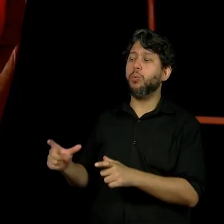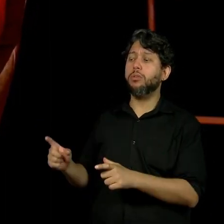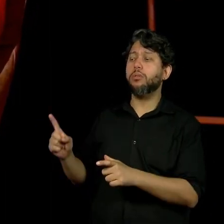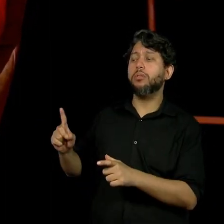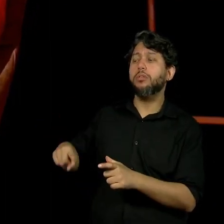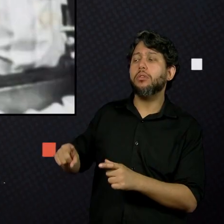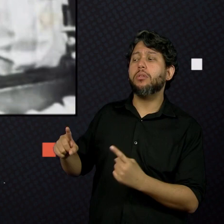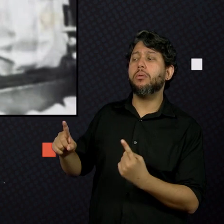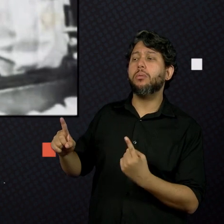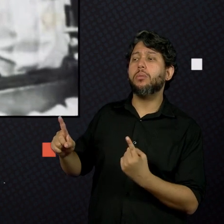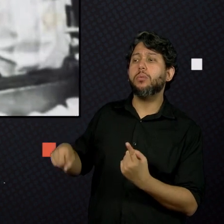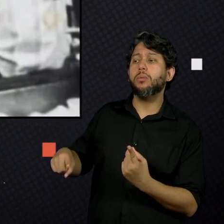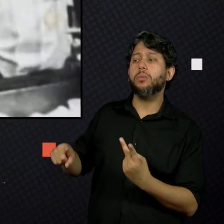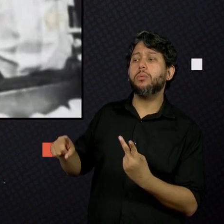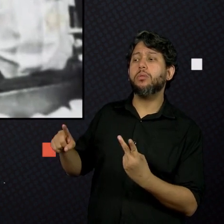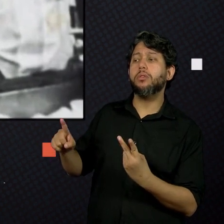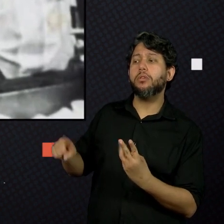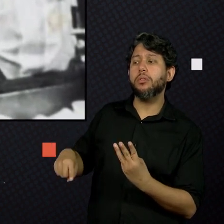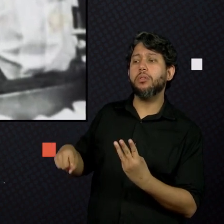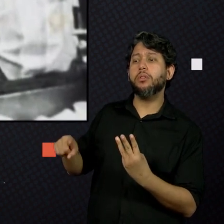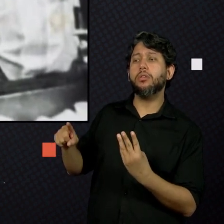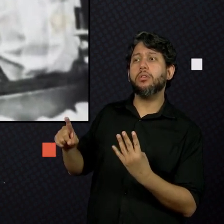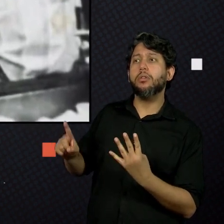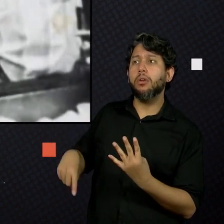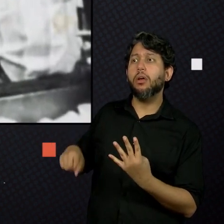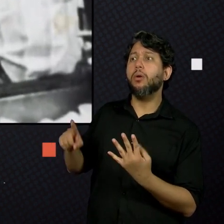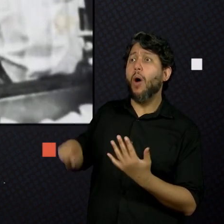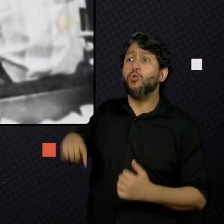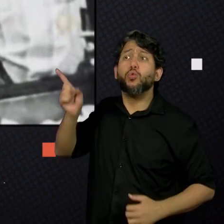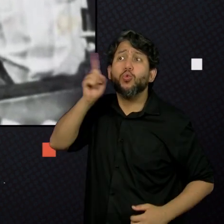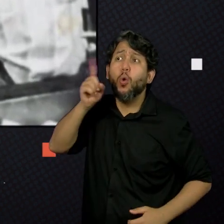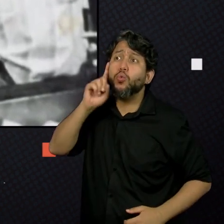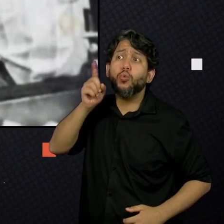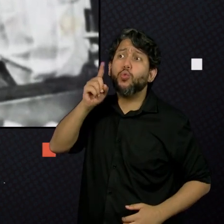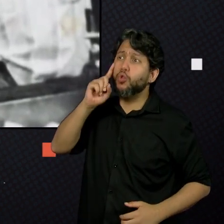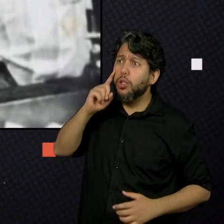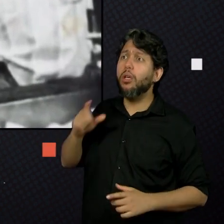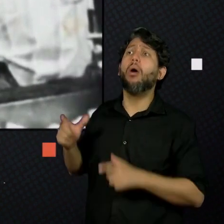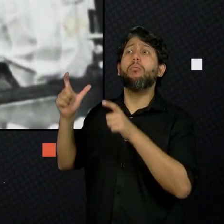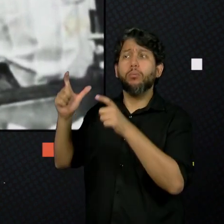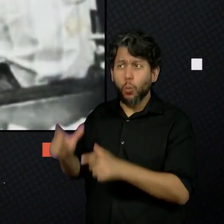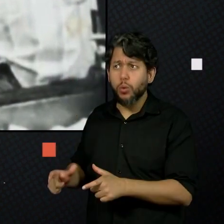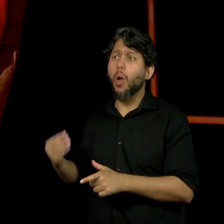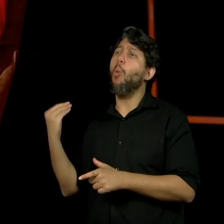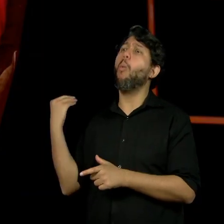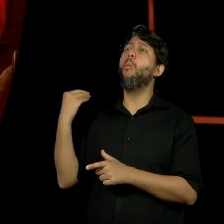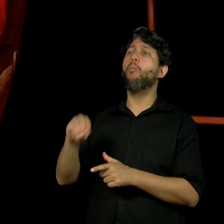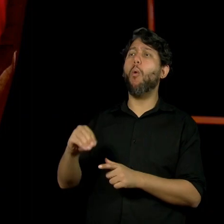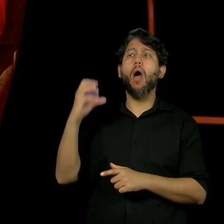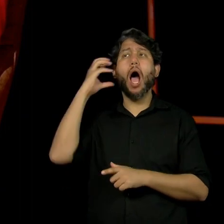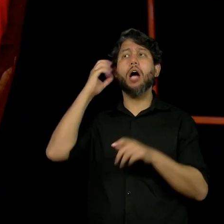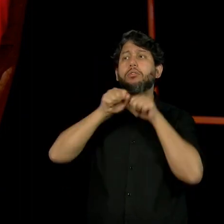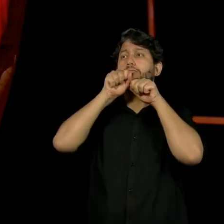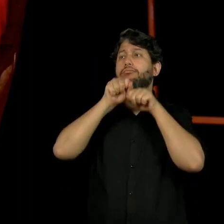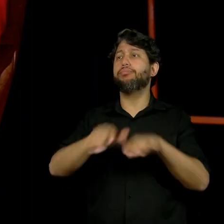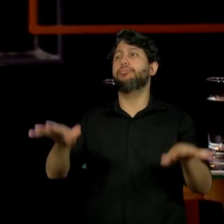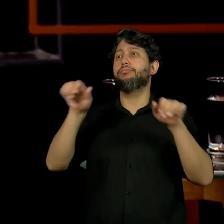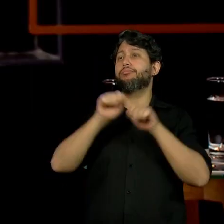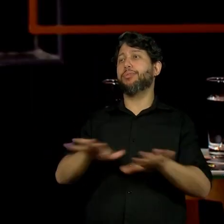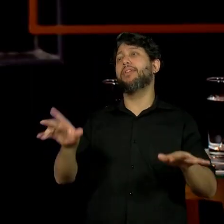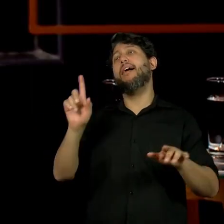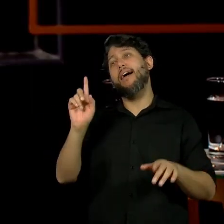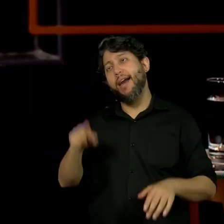2, 3, 4, falei, vou tocar esse disco todos os dias. Era o disco do Fundo de Quintal.